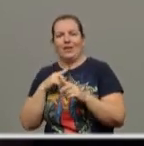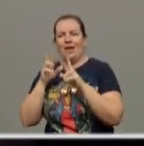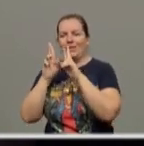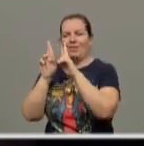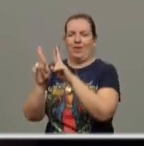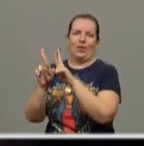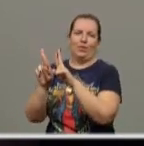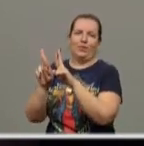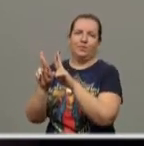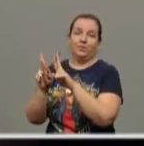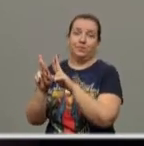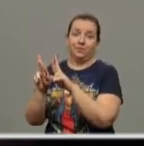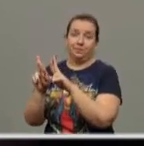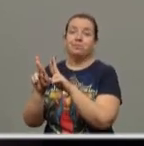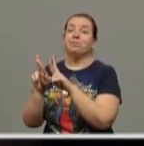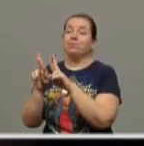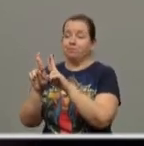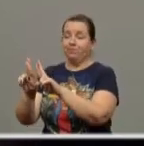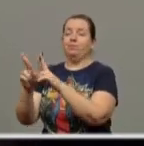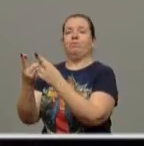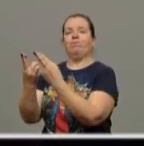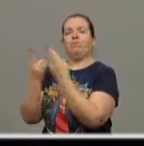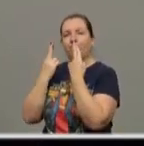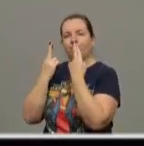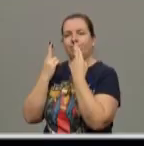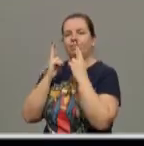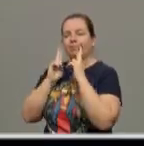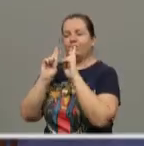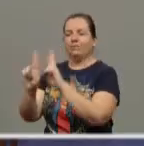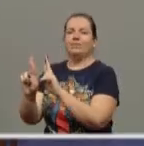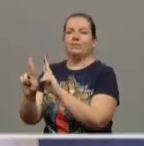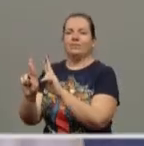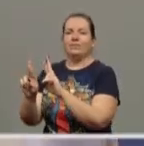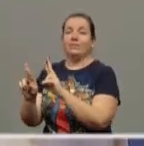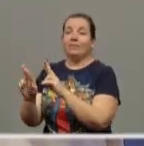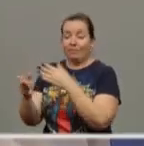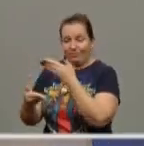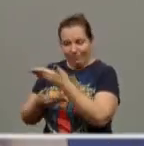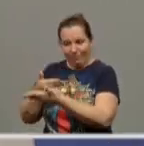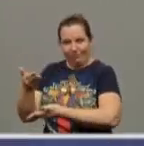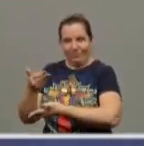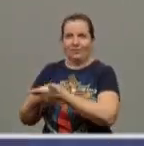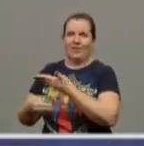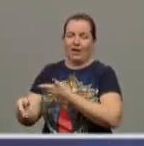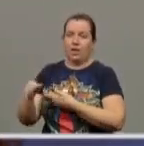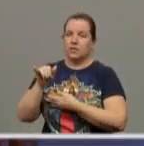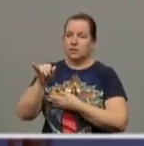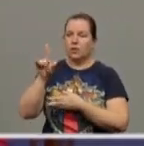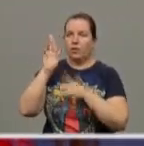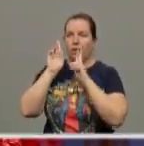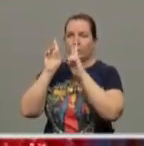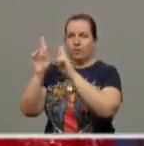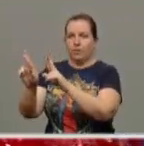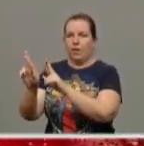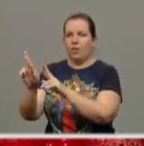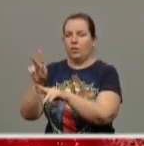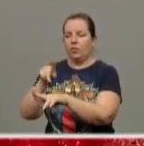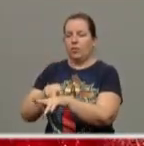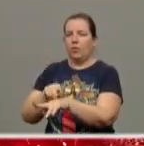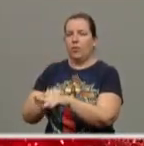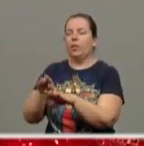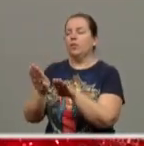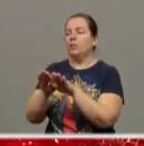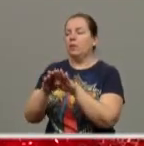sabe? Respeitar o outro nesse tempo é importantíssimo. Se eu respeito nesse tempo, depois do casamento vou